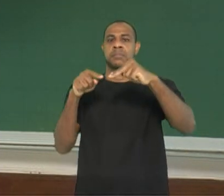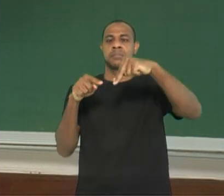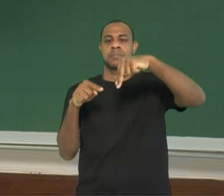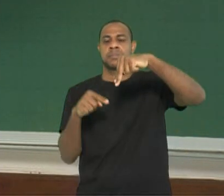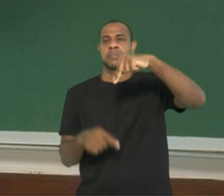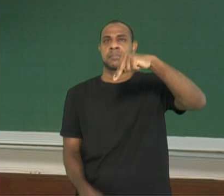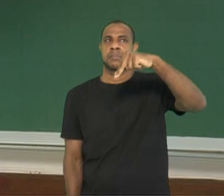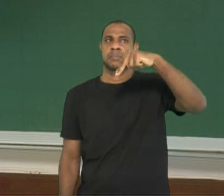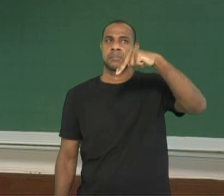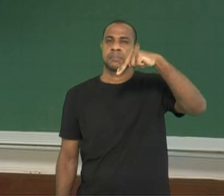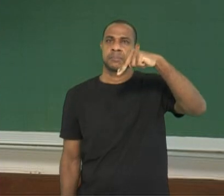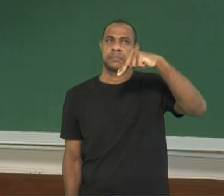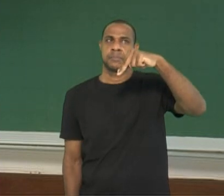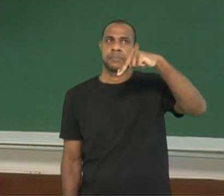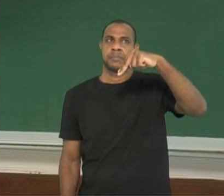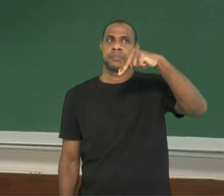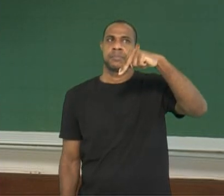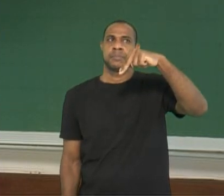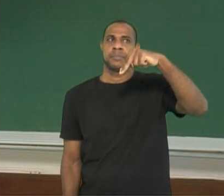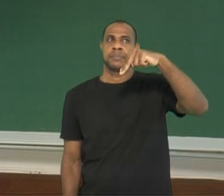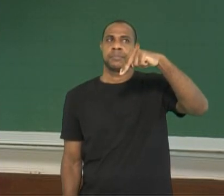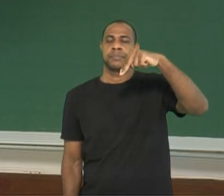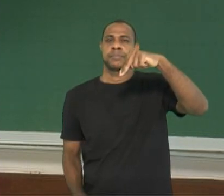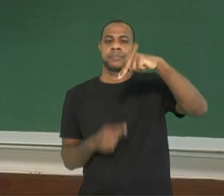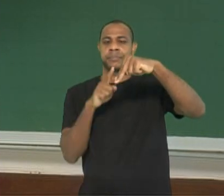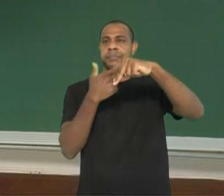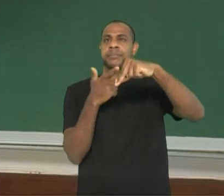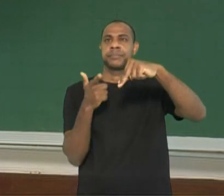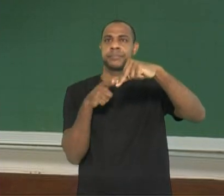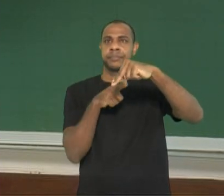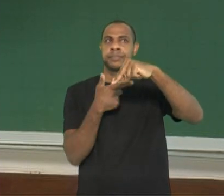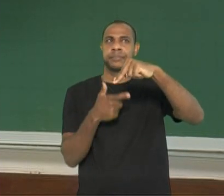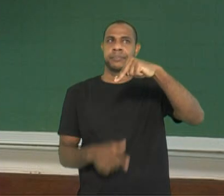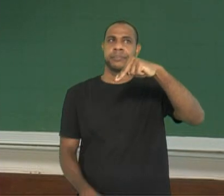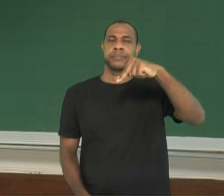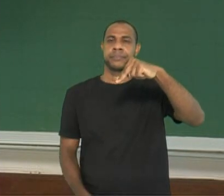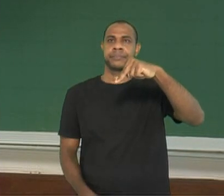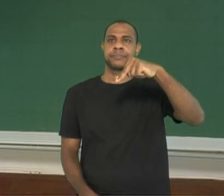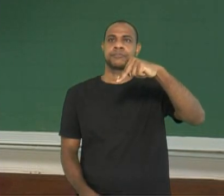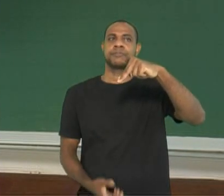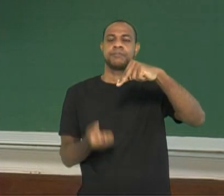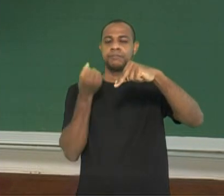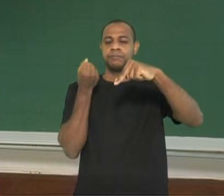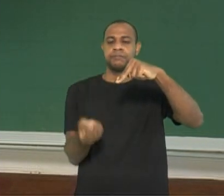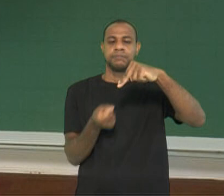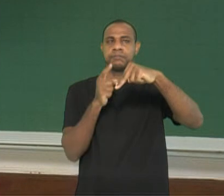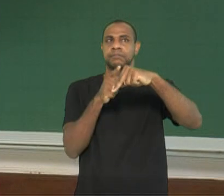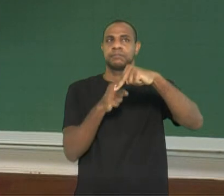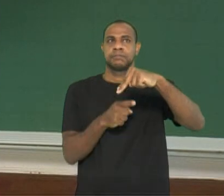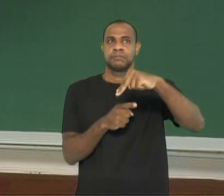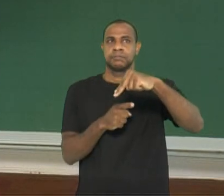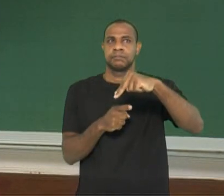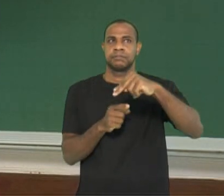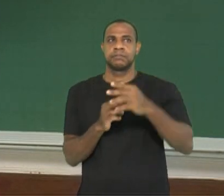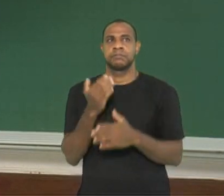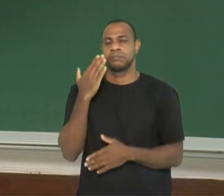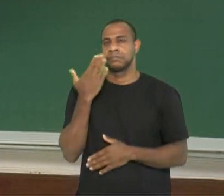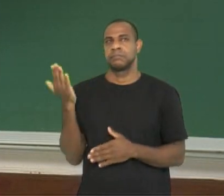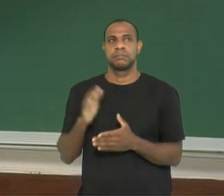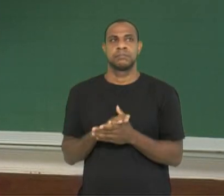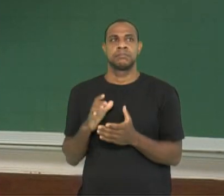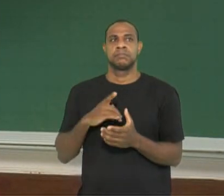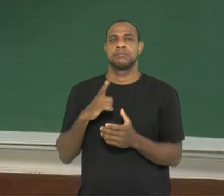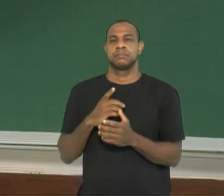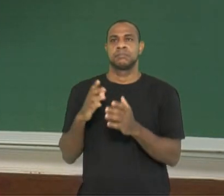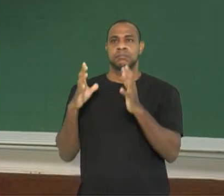quê? Ela vai pesar. Então, ela vai ter uma pessoa aqui e aqui não vai ter nada. Então, vai pesar mais para um lado. A imagem é a mesma coisa. Eu tenho um quadro, eu tenho